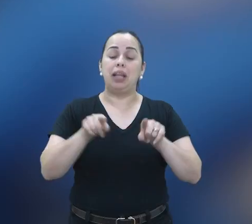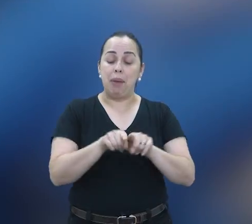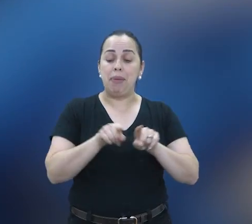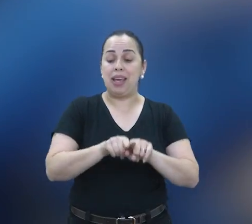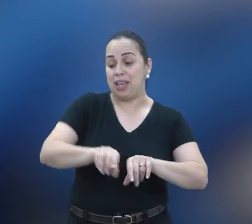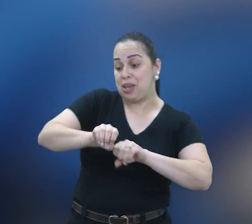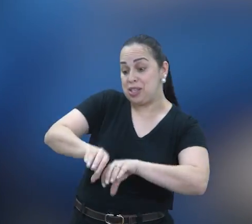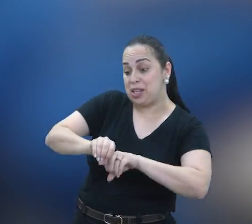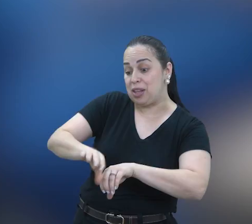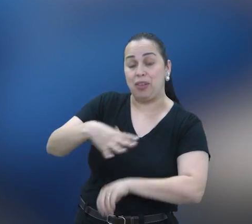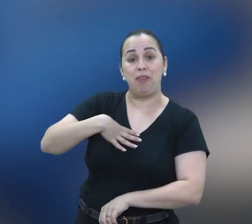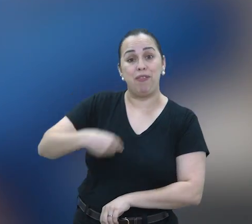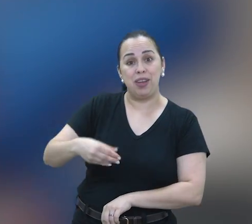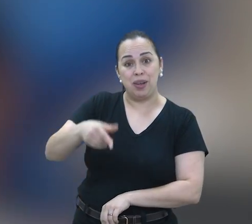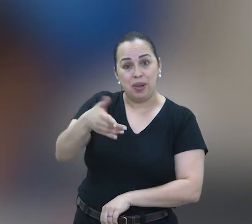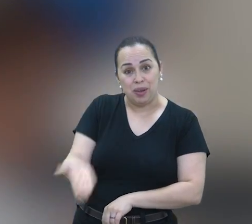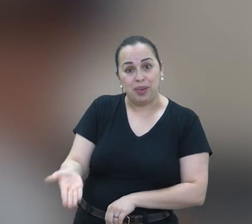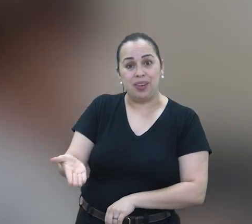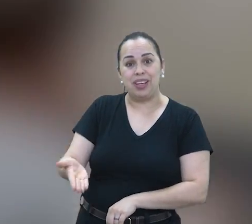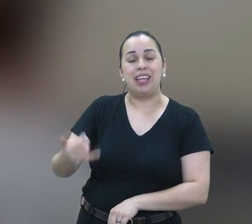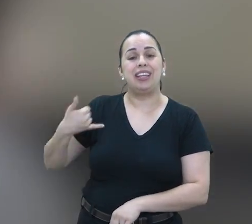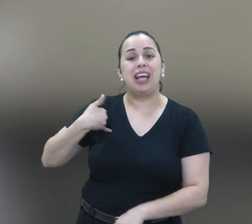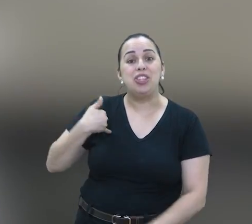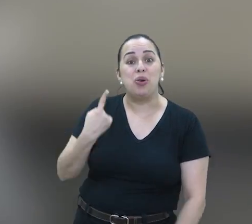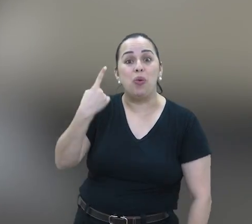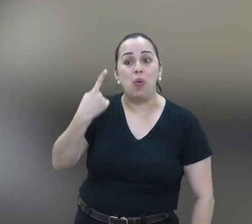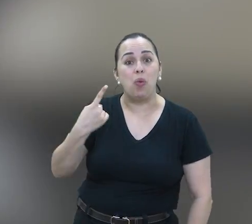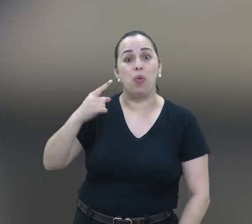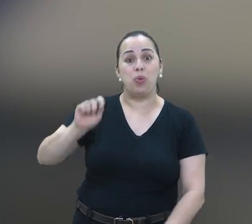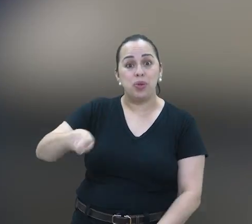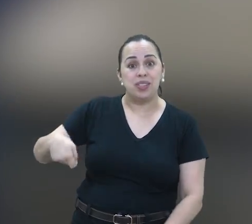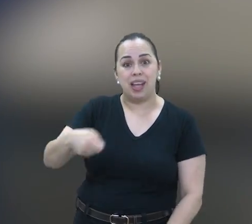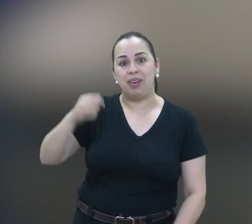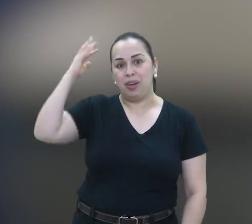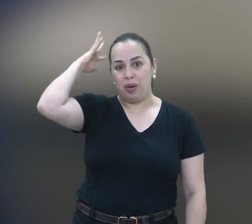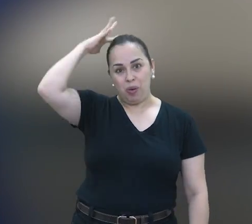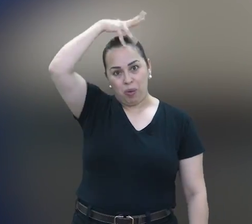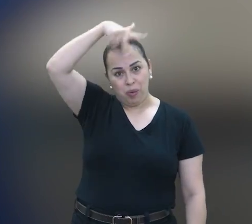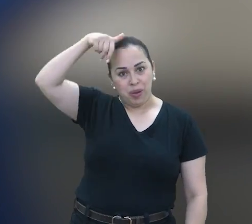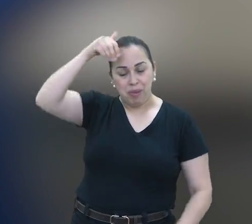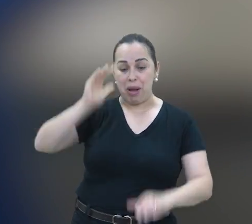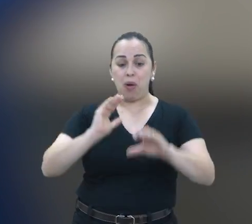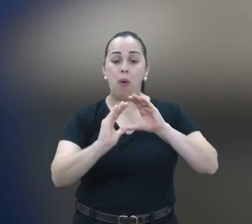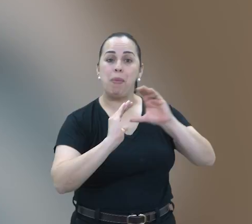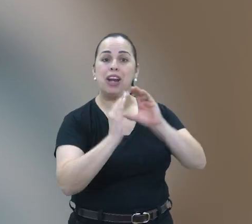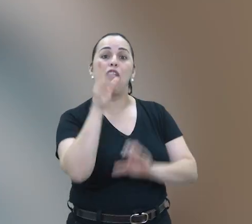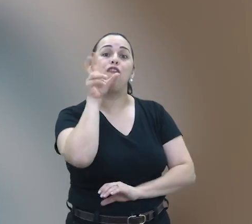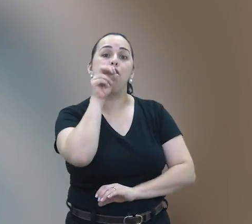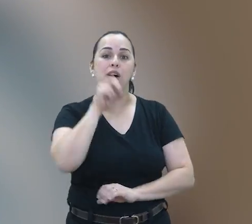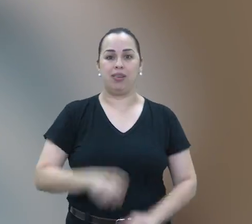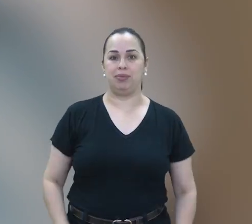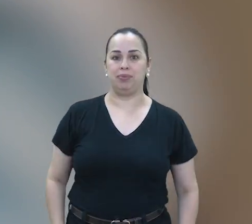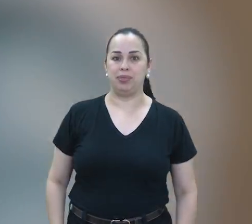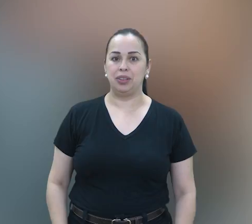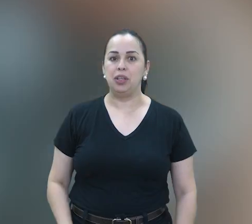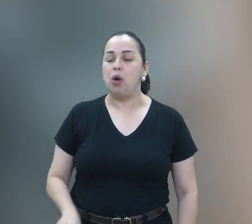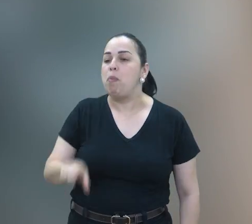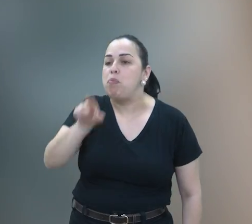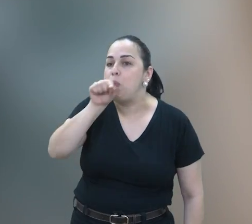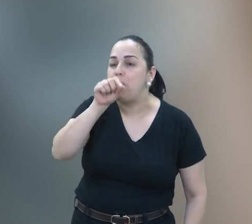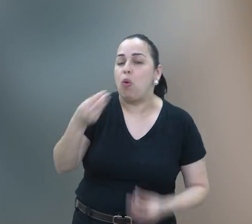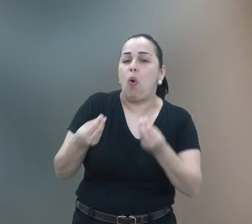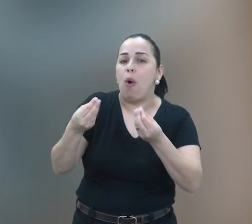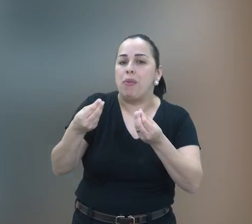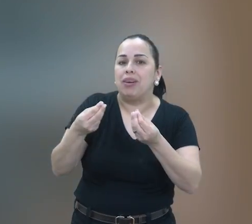sociedade. Inclusive, já ensina o filho, o pequeno Lorenzo, de 1 ano, a se comunicar com os avós. Pintinho, como que faz o